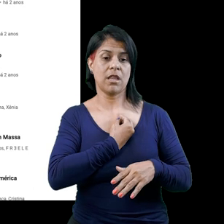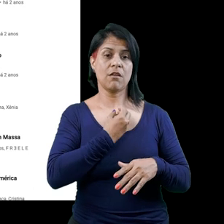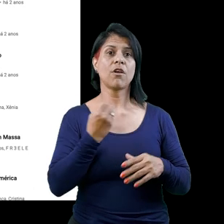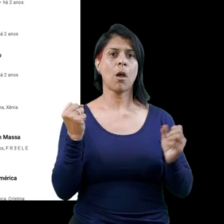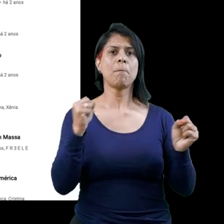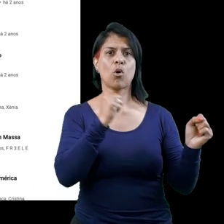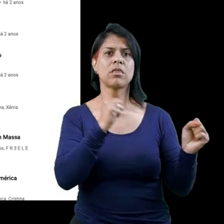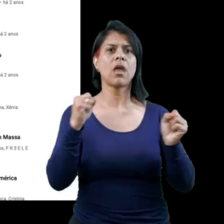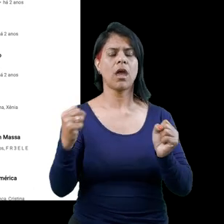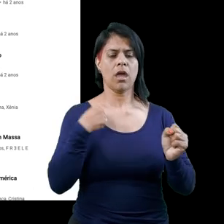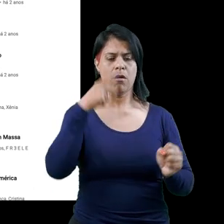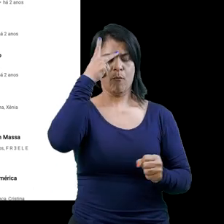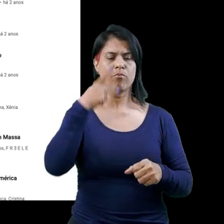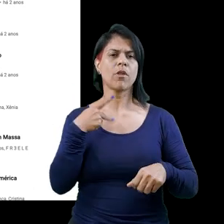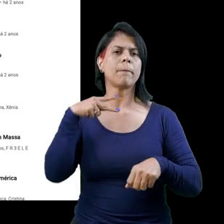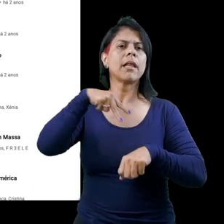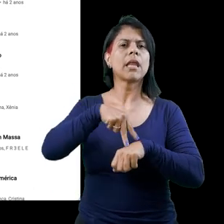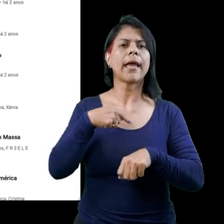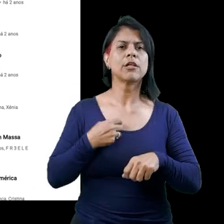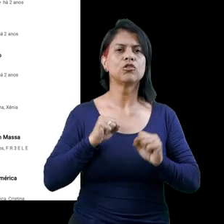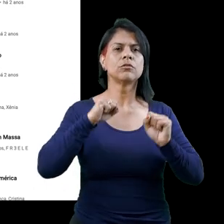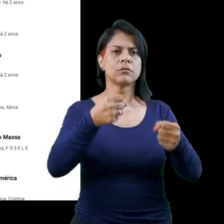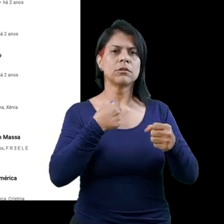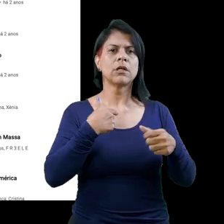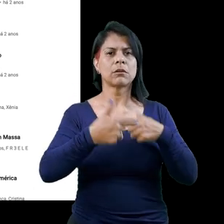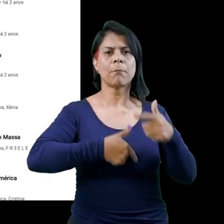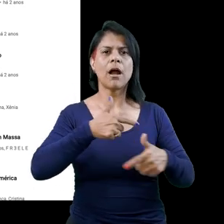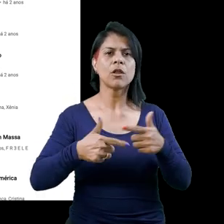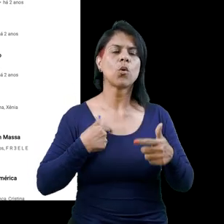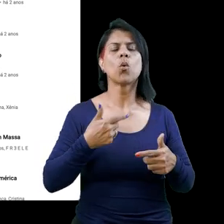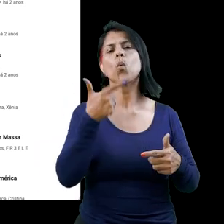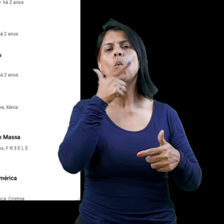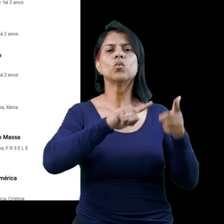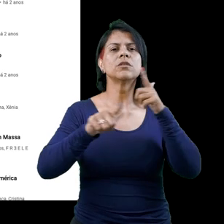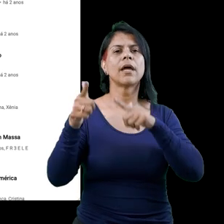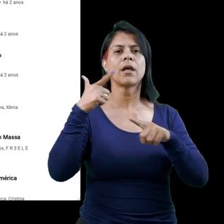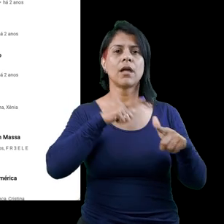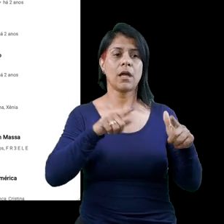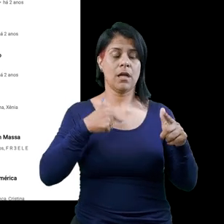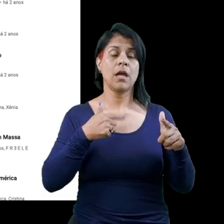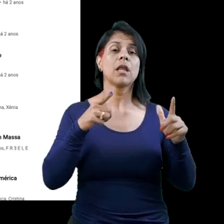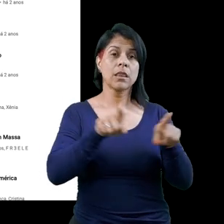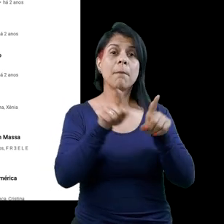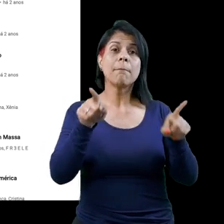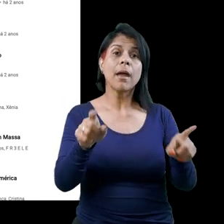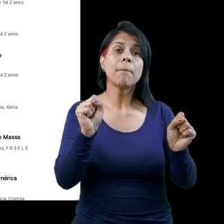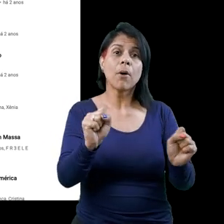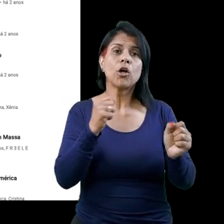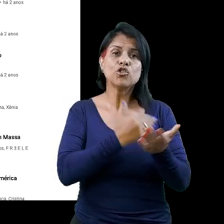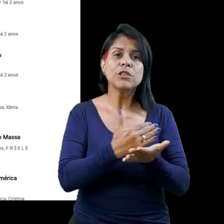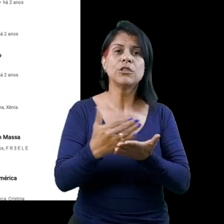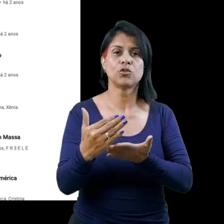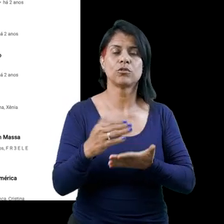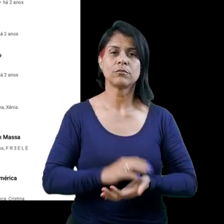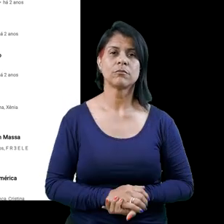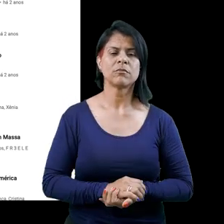poder trabalhar independente de gravadora. Contato com monetadores, contatos, investimentos, permutas, espectadores, tudo belo. Junto